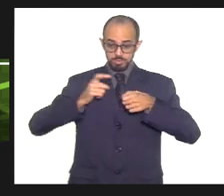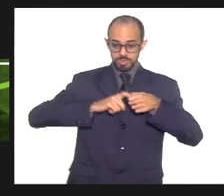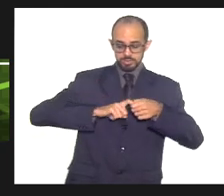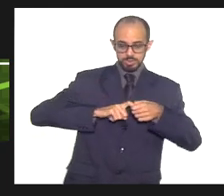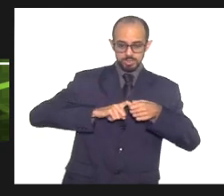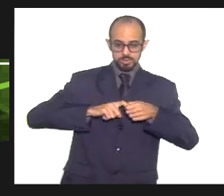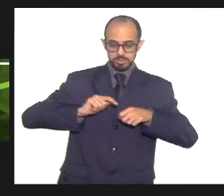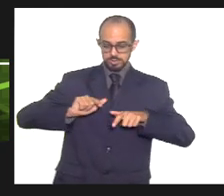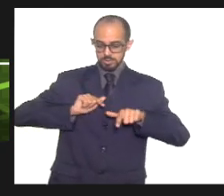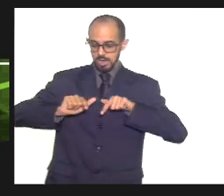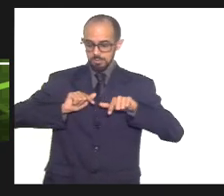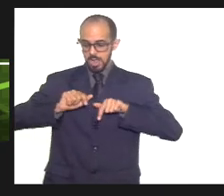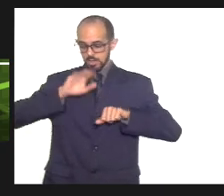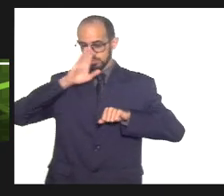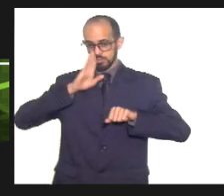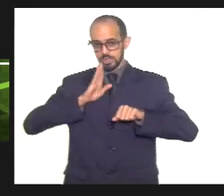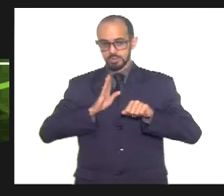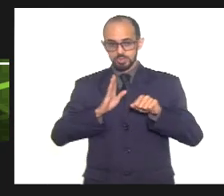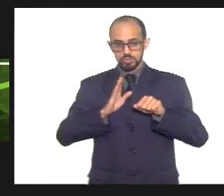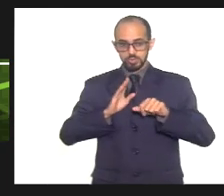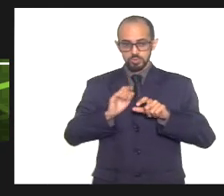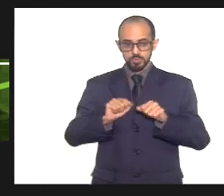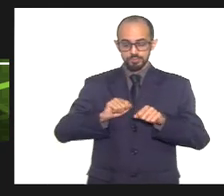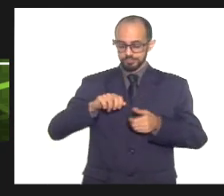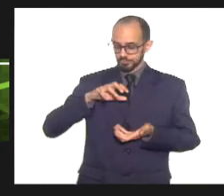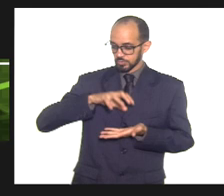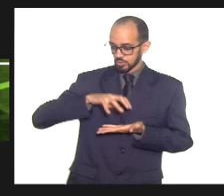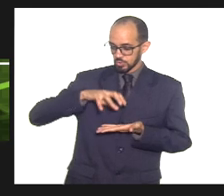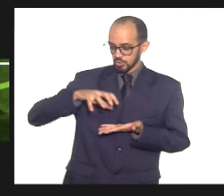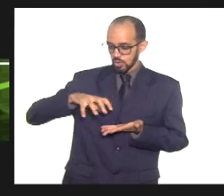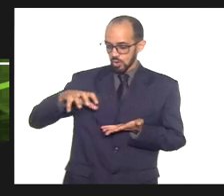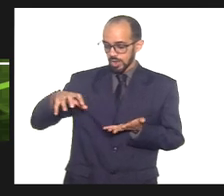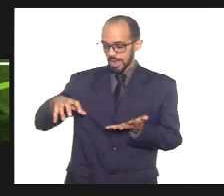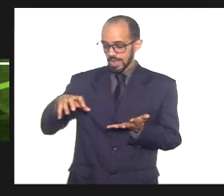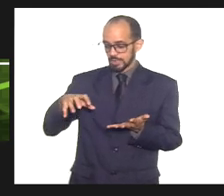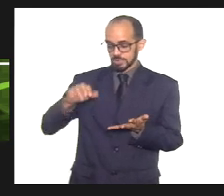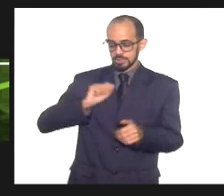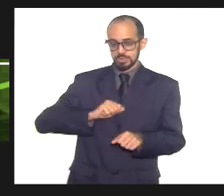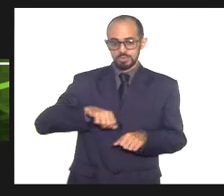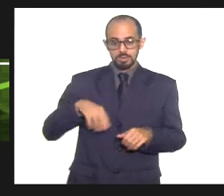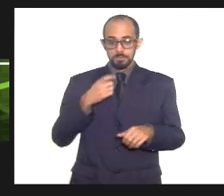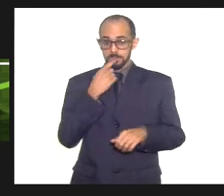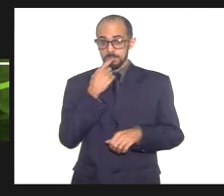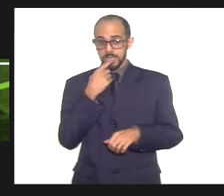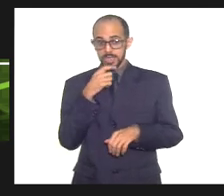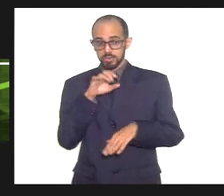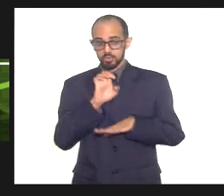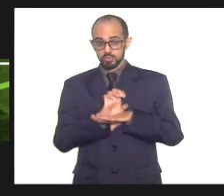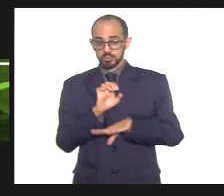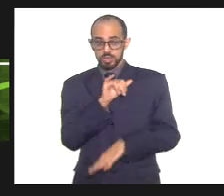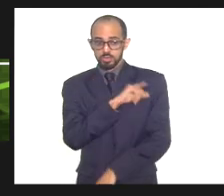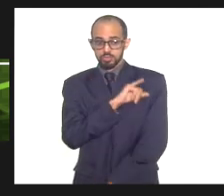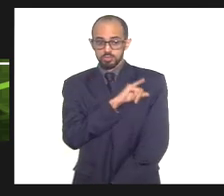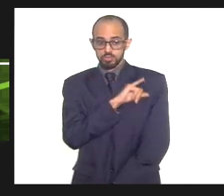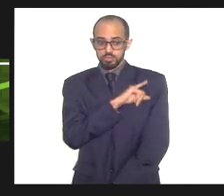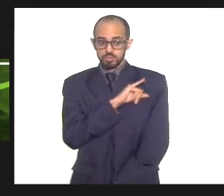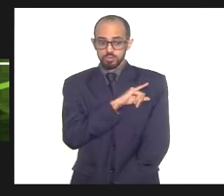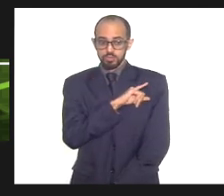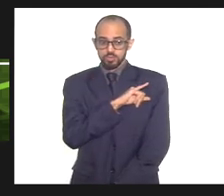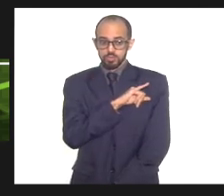no Brasil em áreas limítrofes com o Estado do Rio de Janeiro. Não